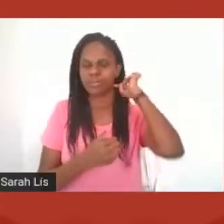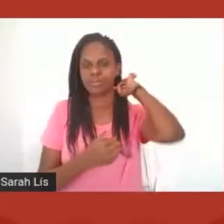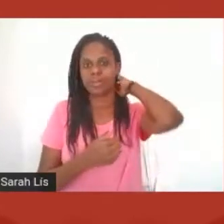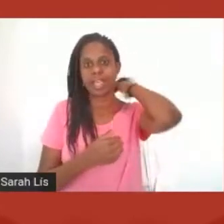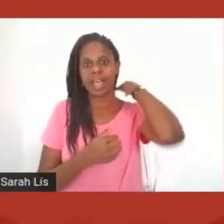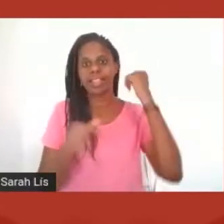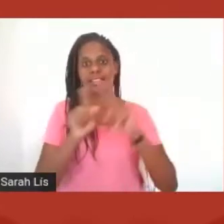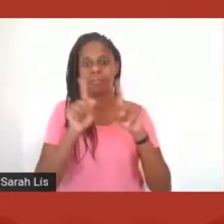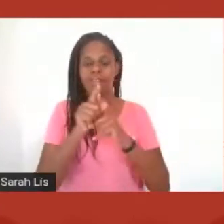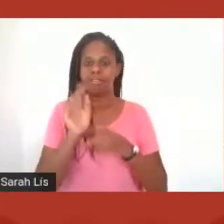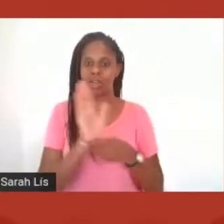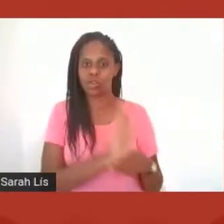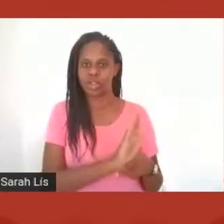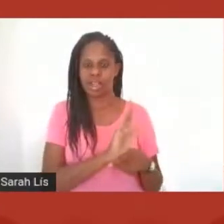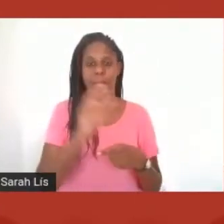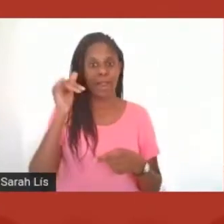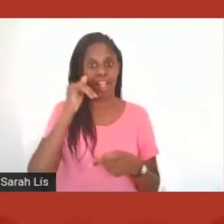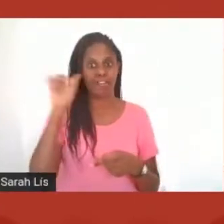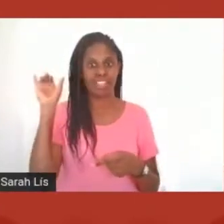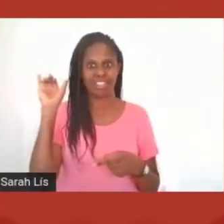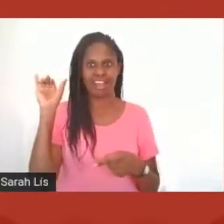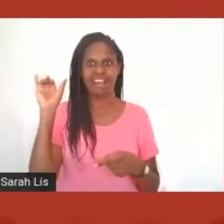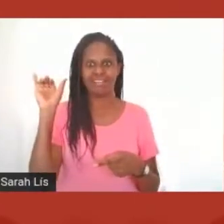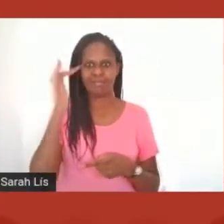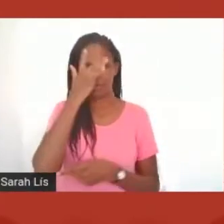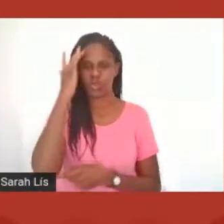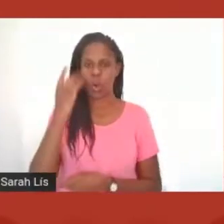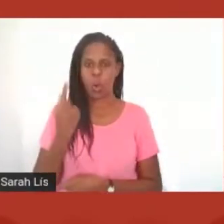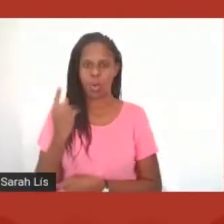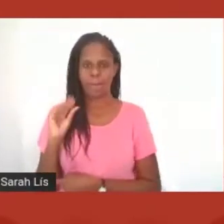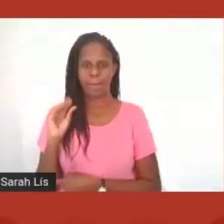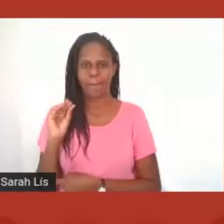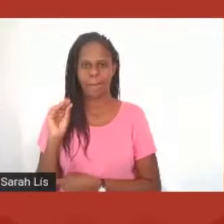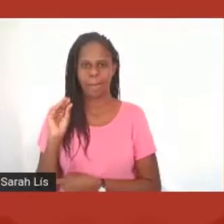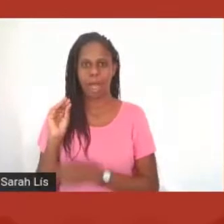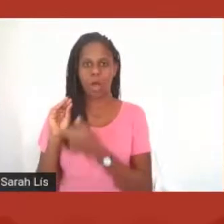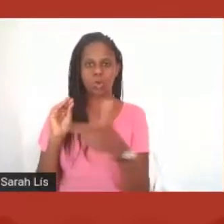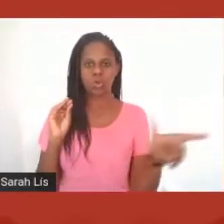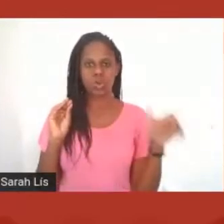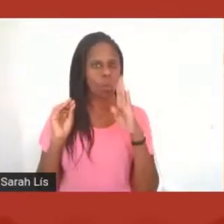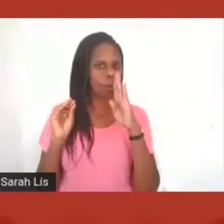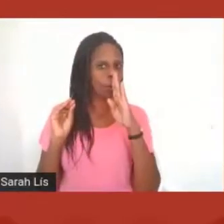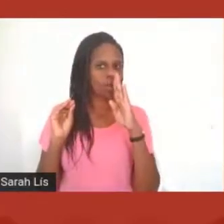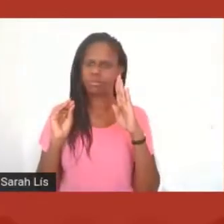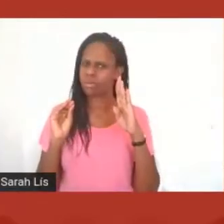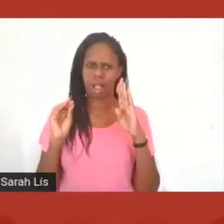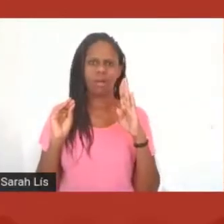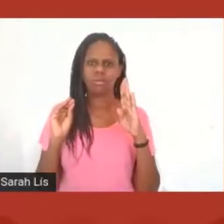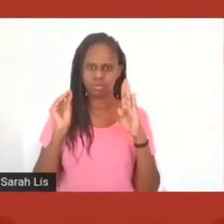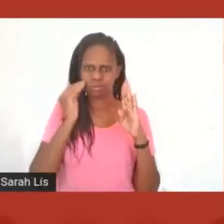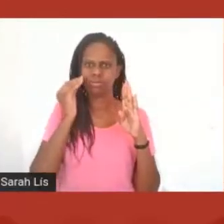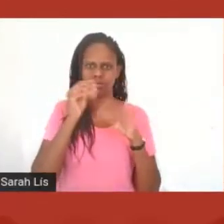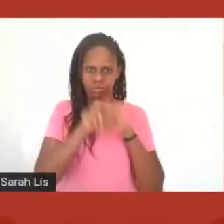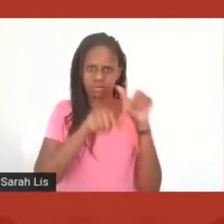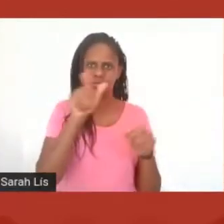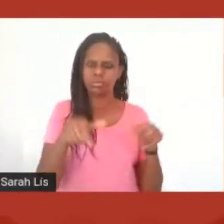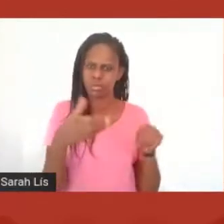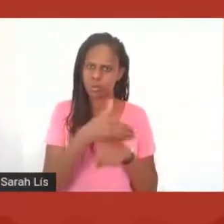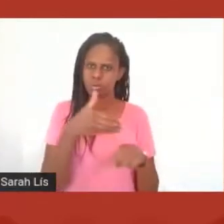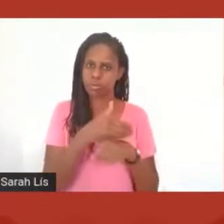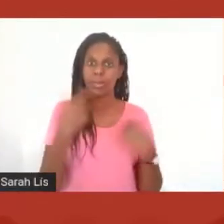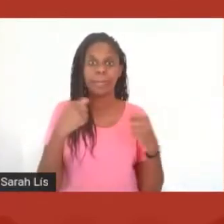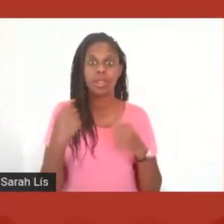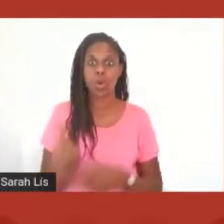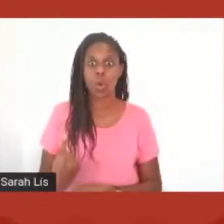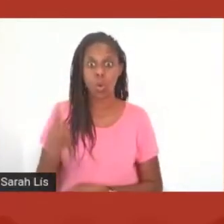a não deixar que ocorra o monopólio da fala, como o Conrado colocou. Então, dentre os participantes, precisamos de um para